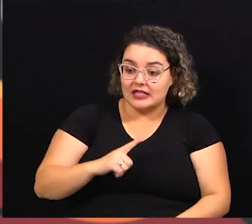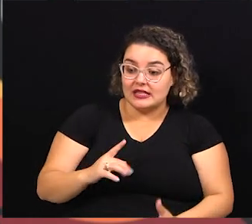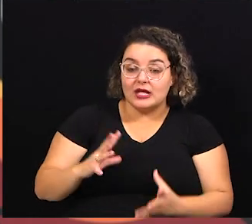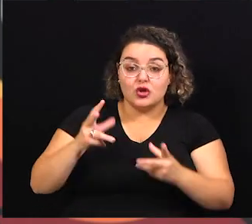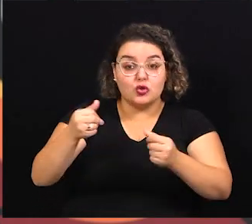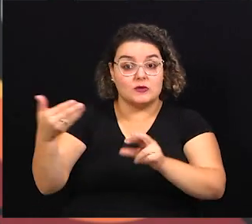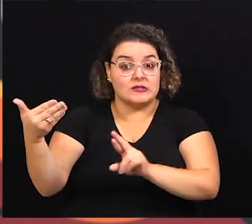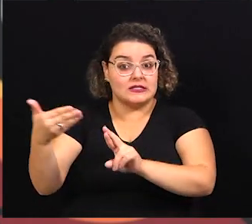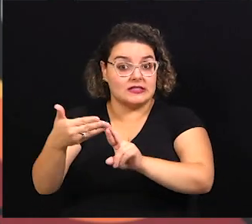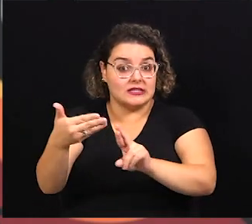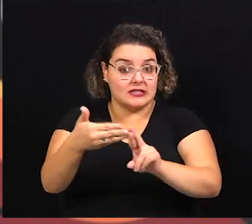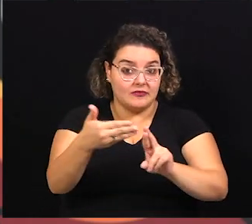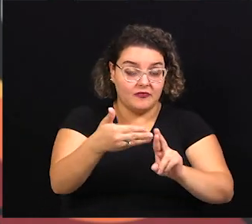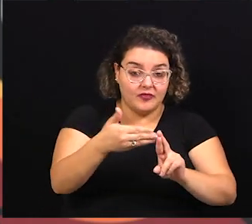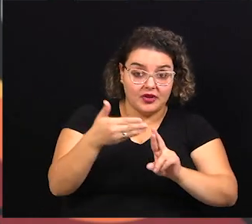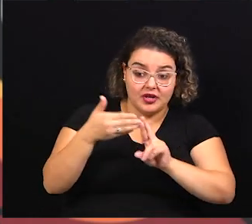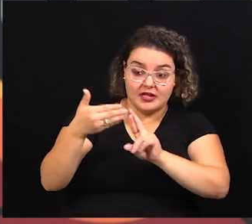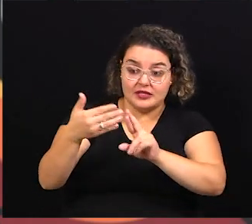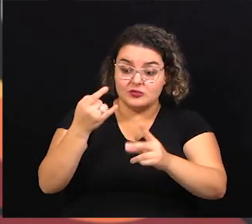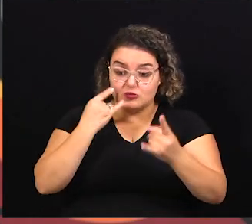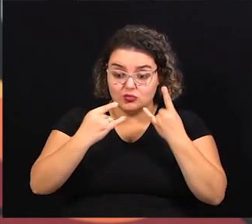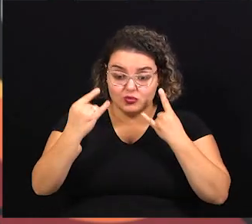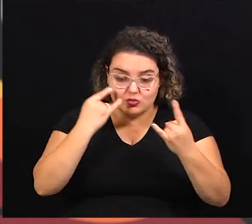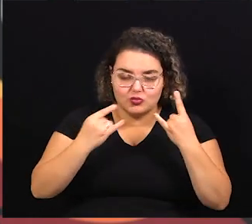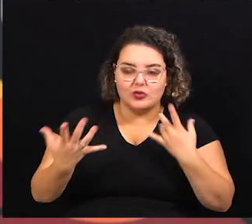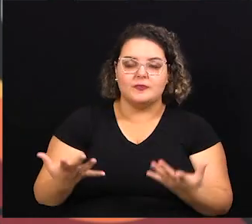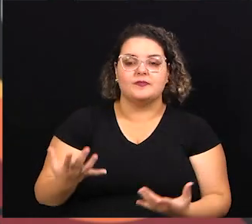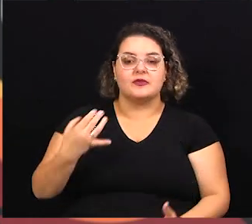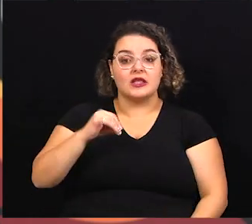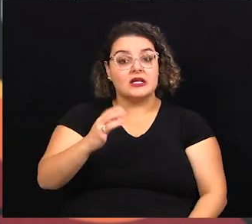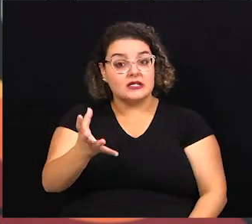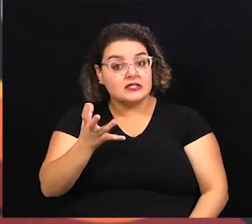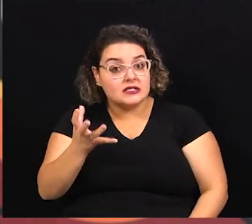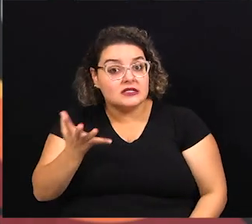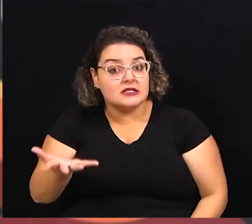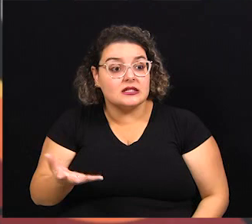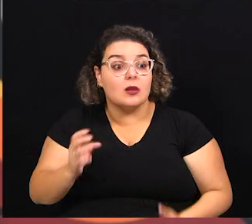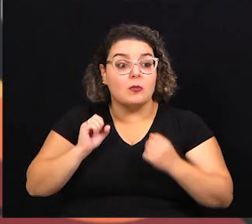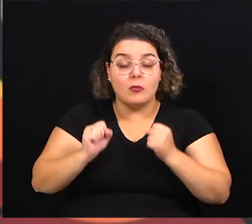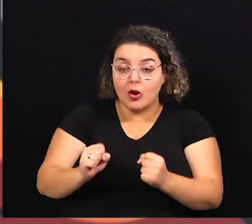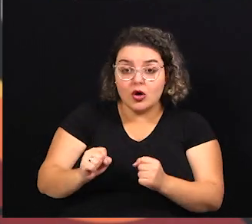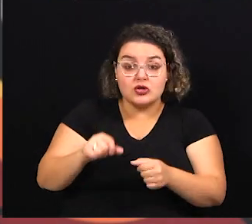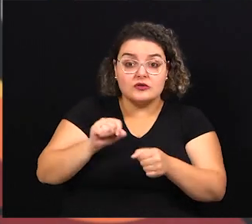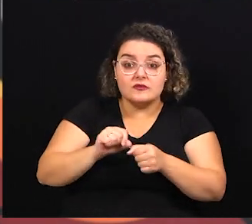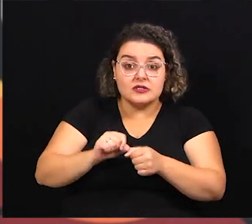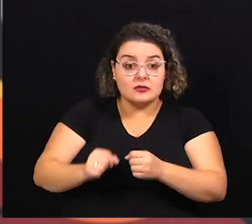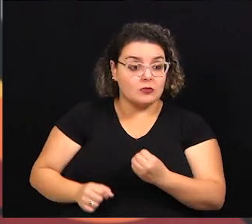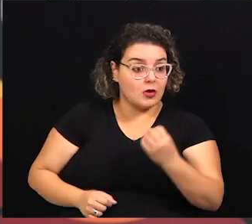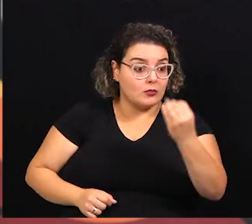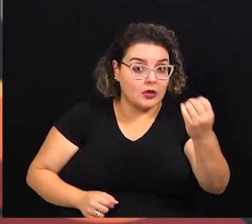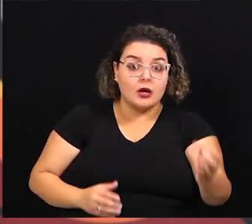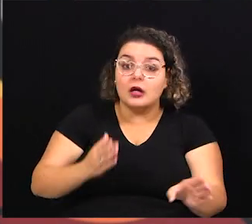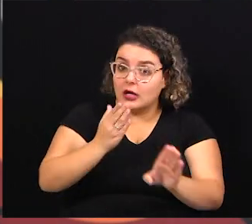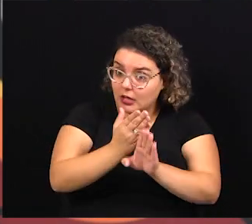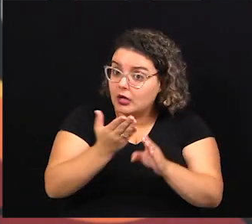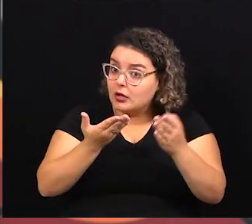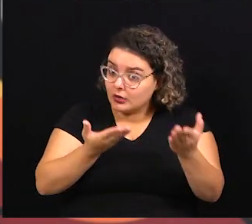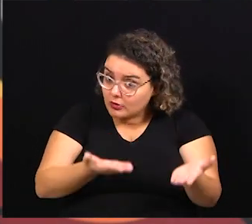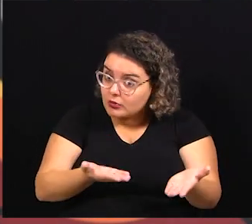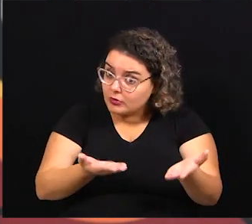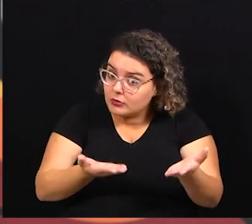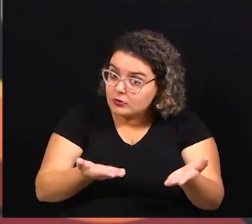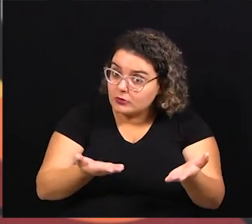todas essas referências, essas inspirações, se quiser, de repente, pode até fazer uma viagem e